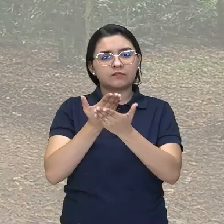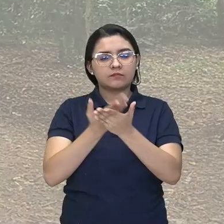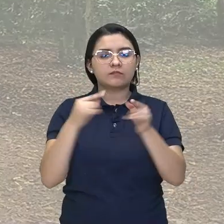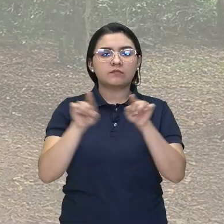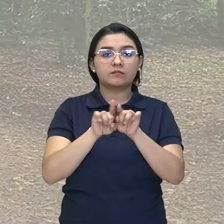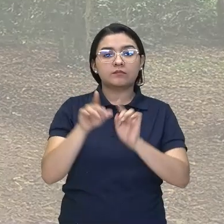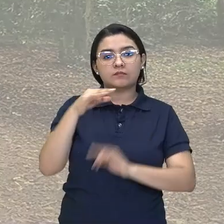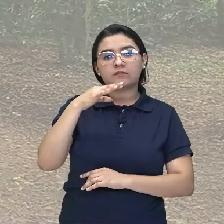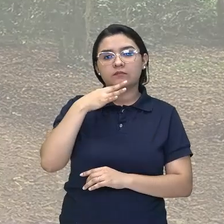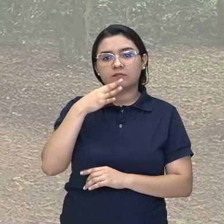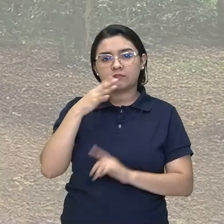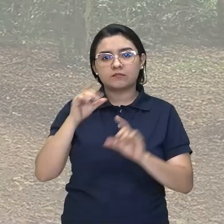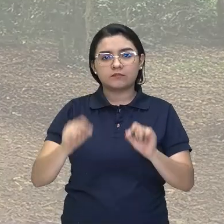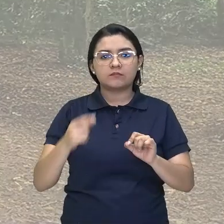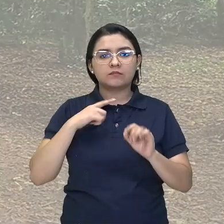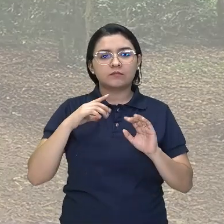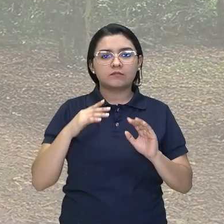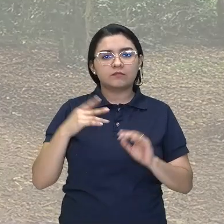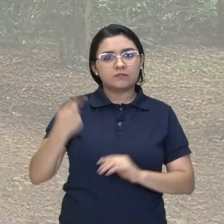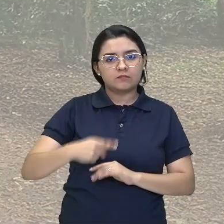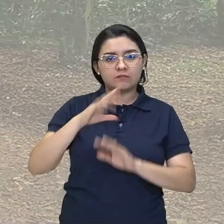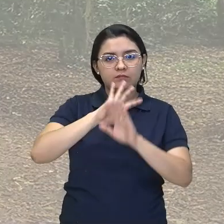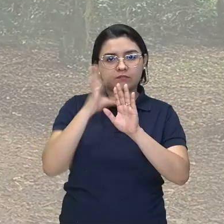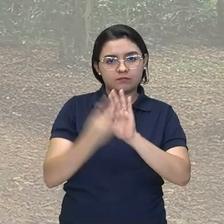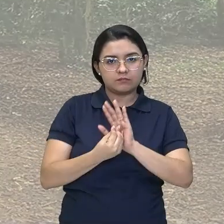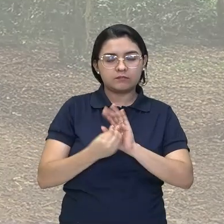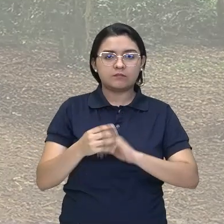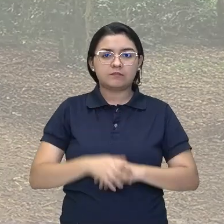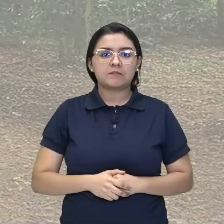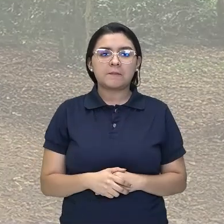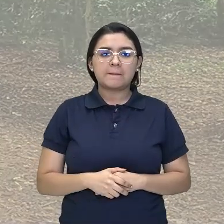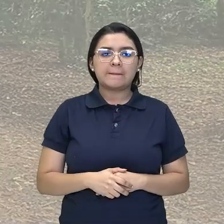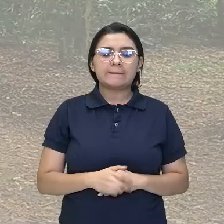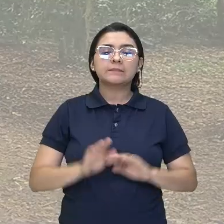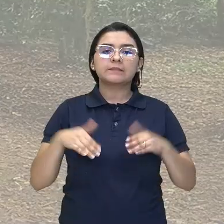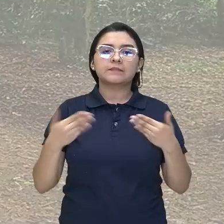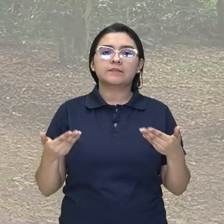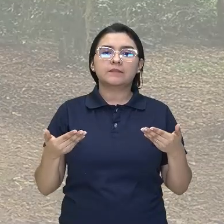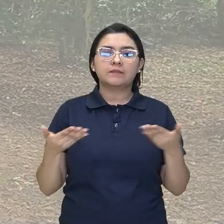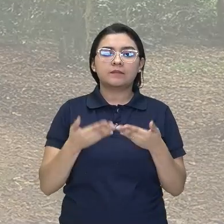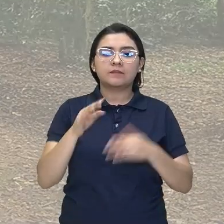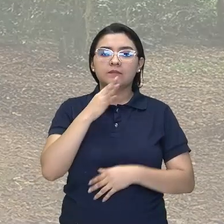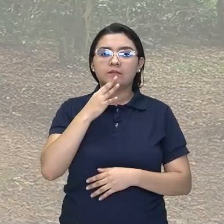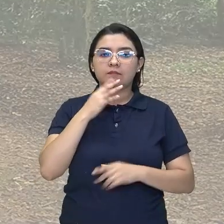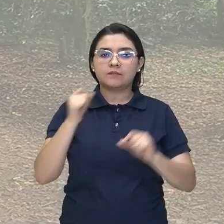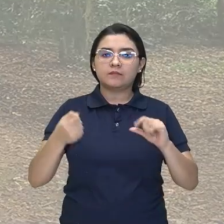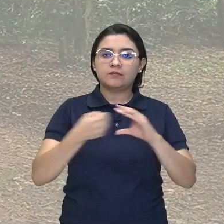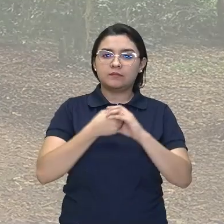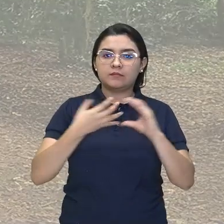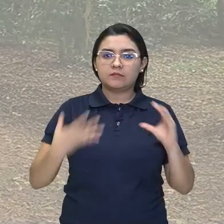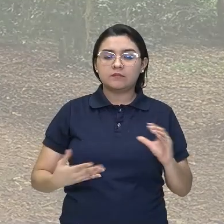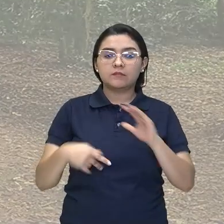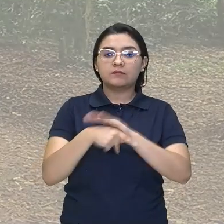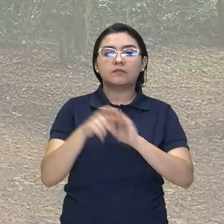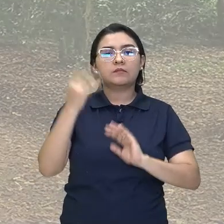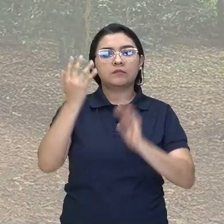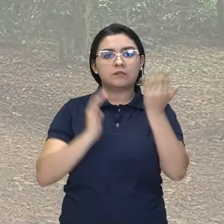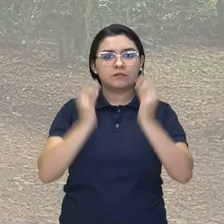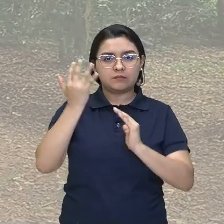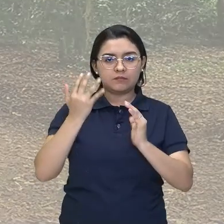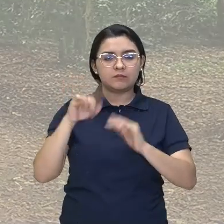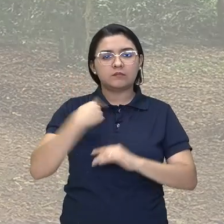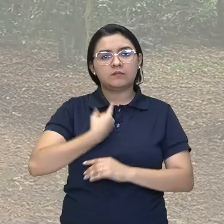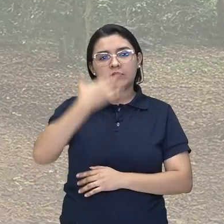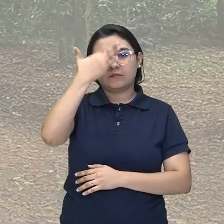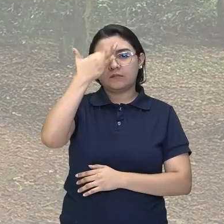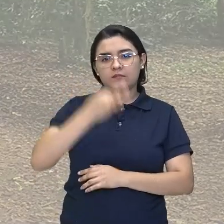conhecer um pouco mais da Amazônia. Nós vamos conhecer um pouco as características climáticas, né? Para a gente